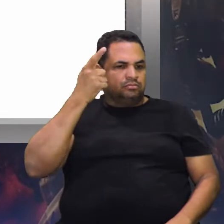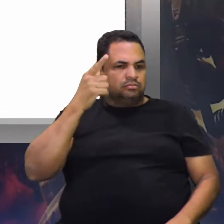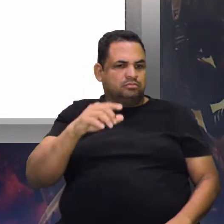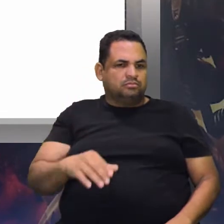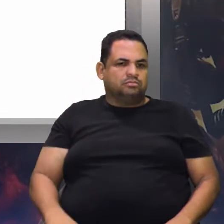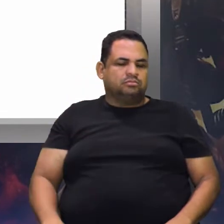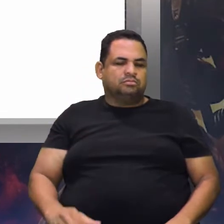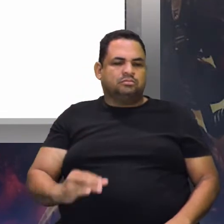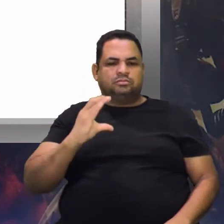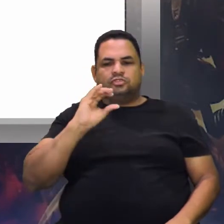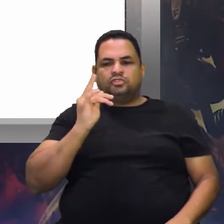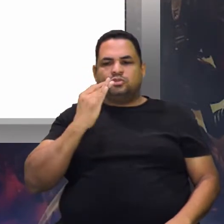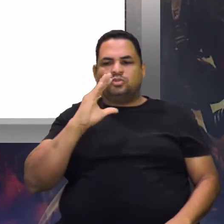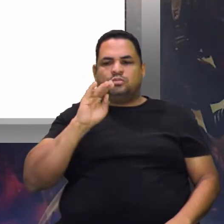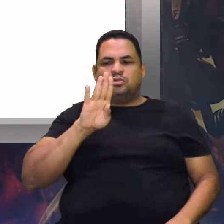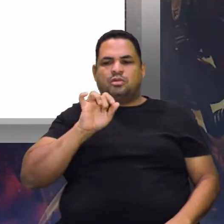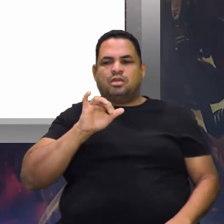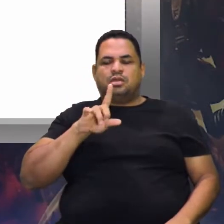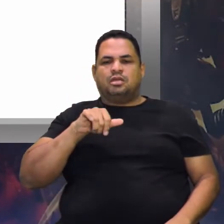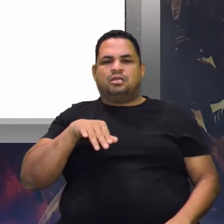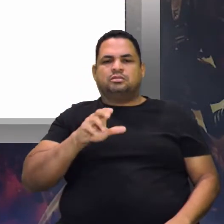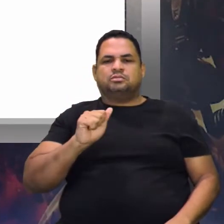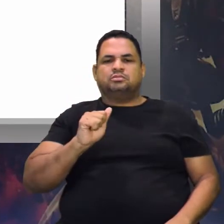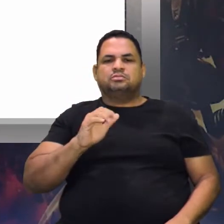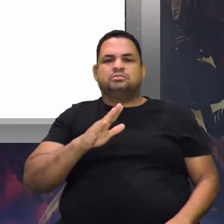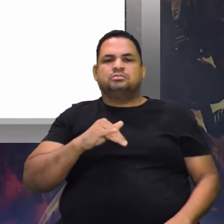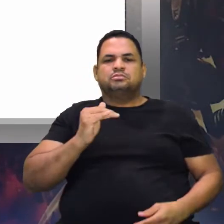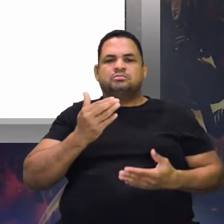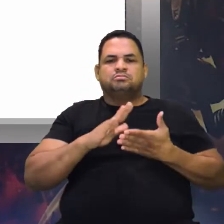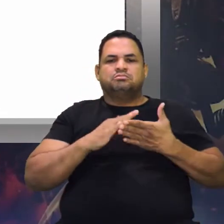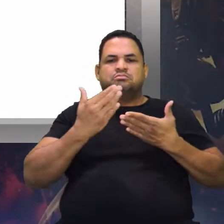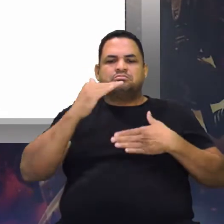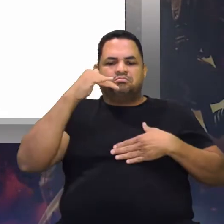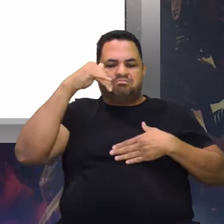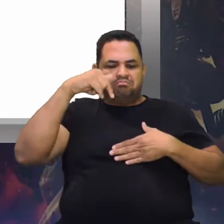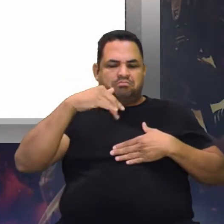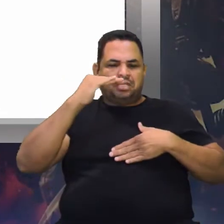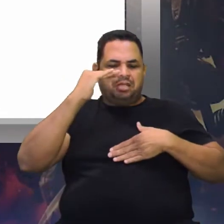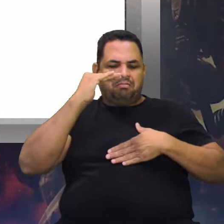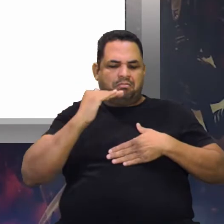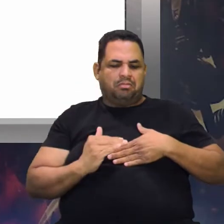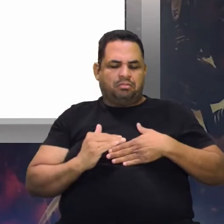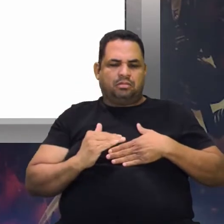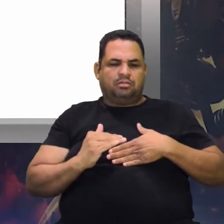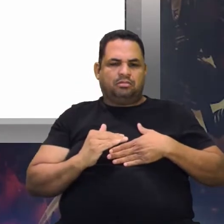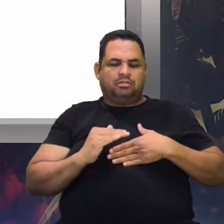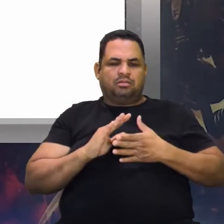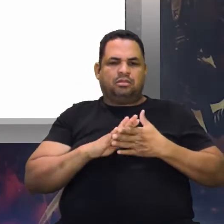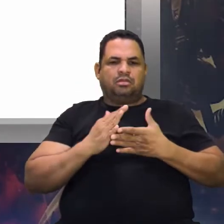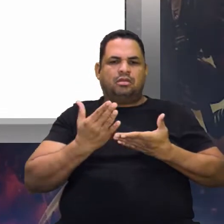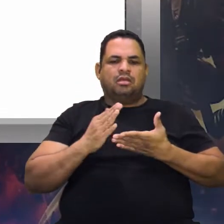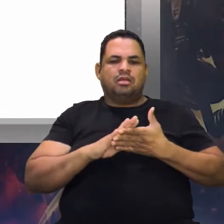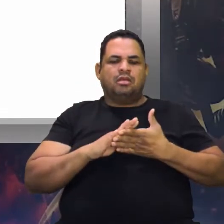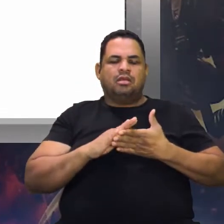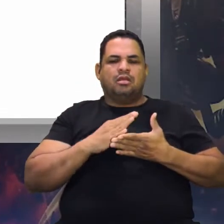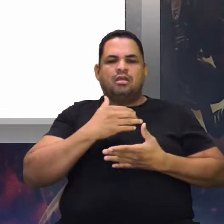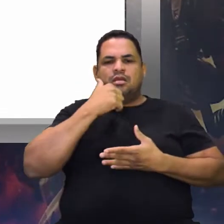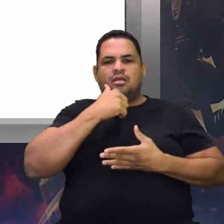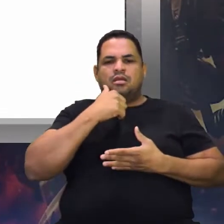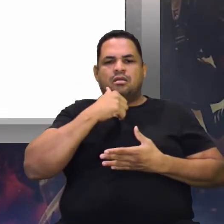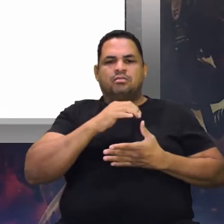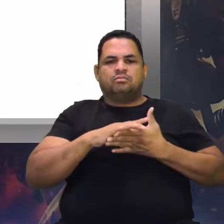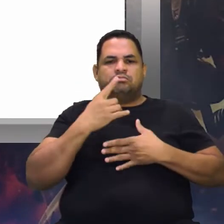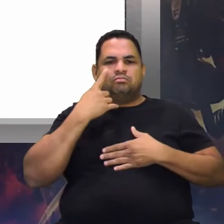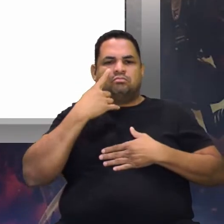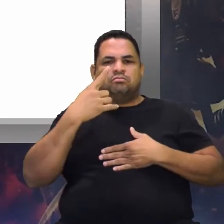Buarque, ela mostra a submissão que o papel da mulher tem em Atenas. Mulher que era vista só